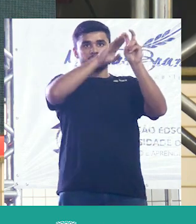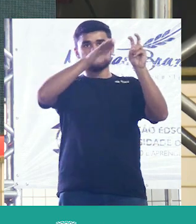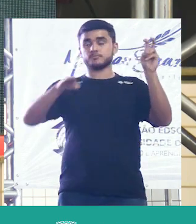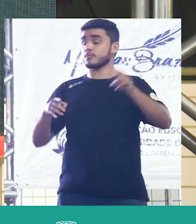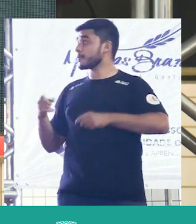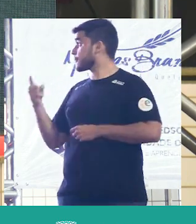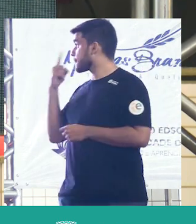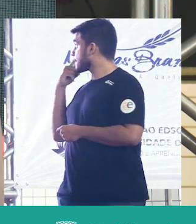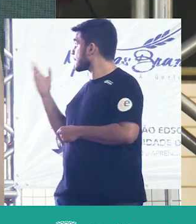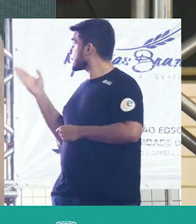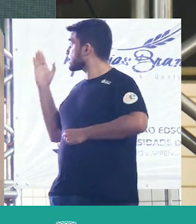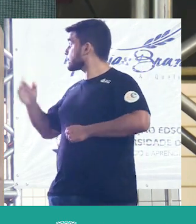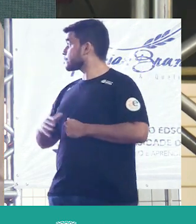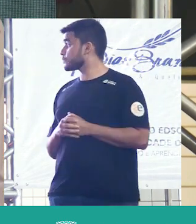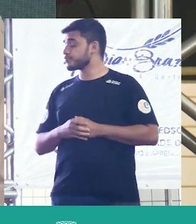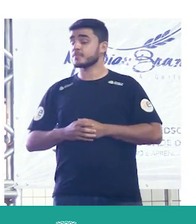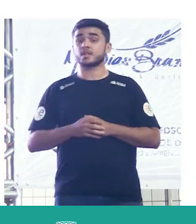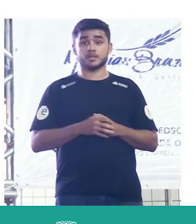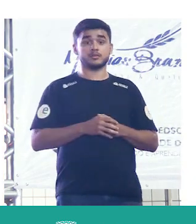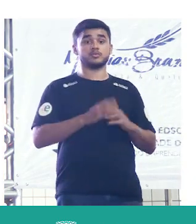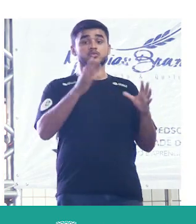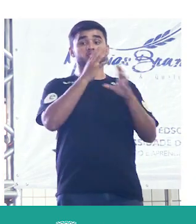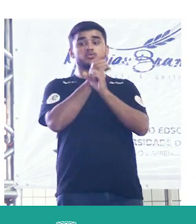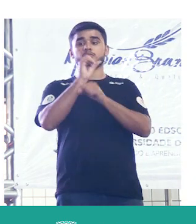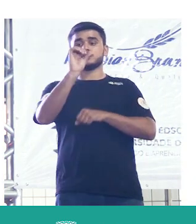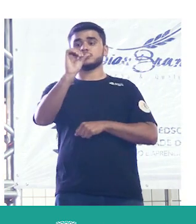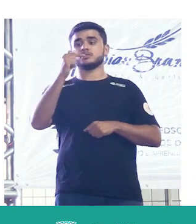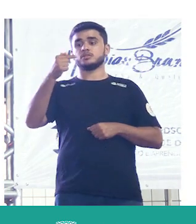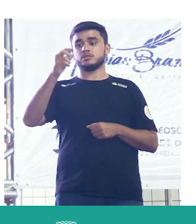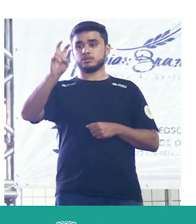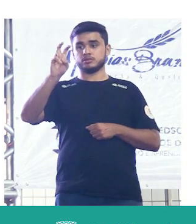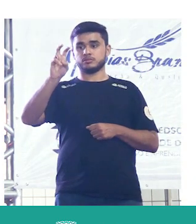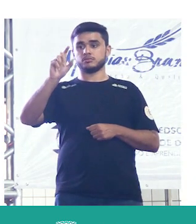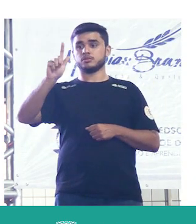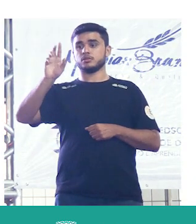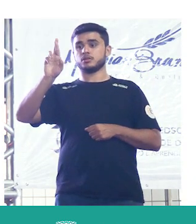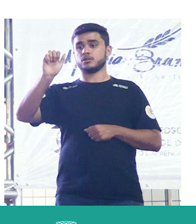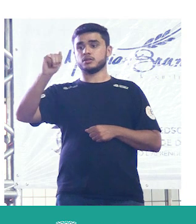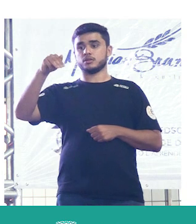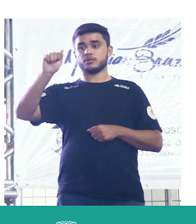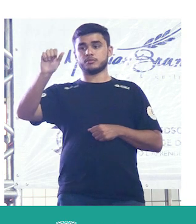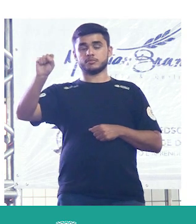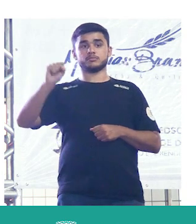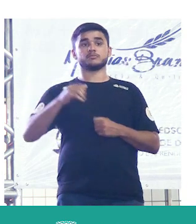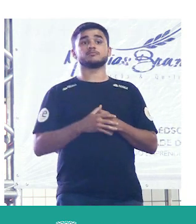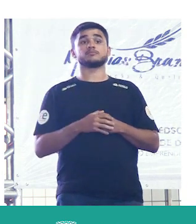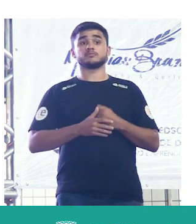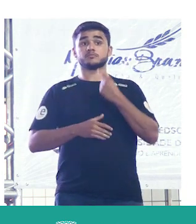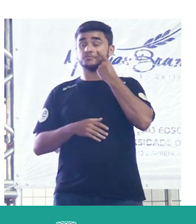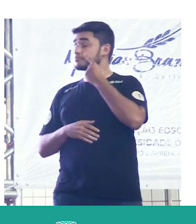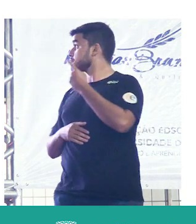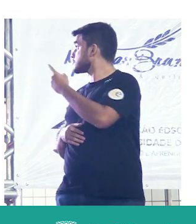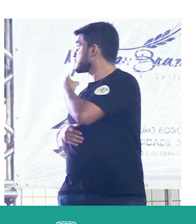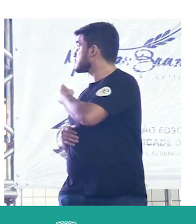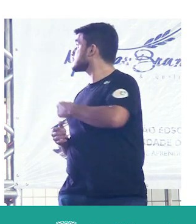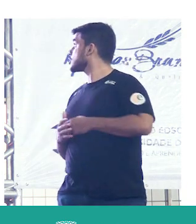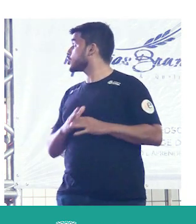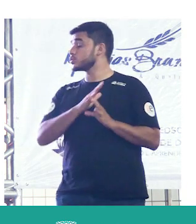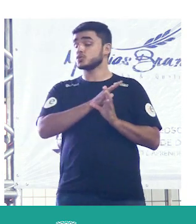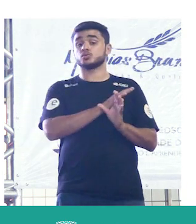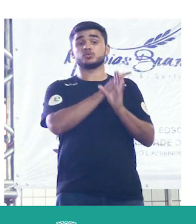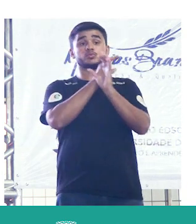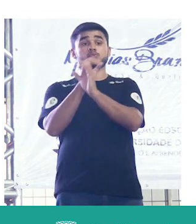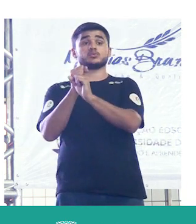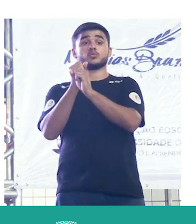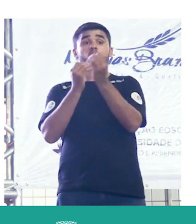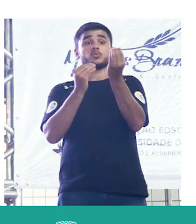gramas. A questão quer saber qual é a massa de sulfato de alumínio,